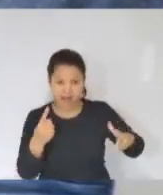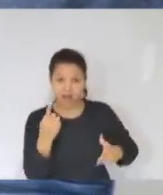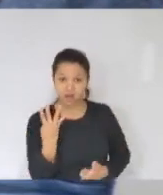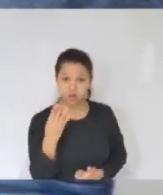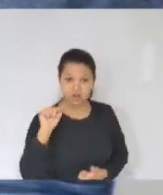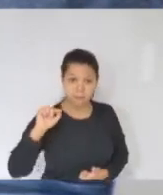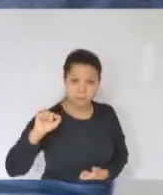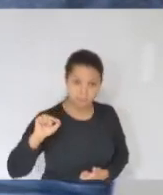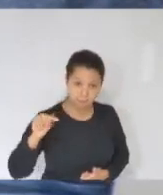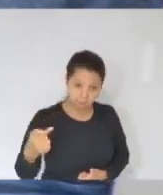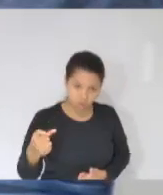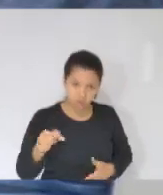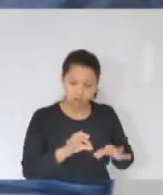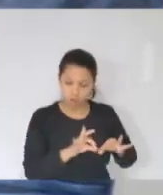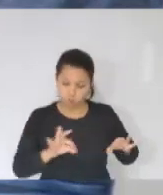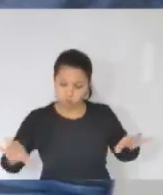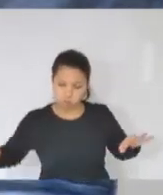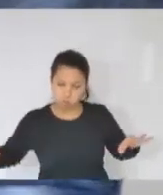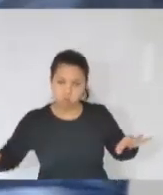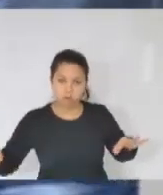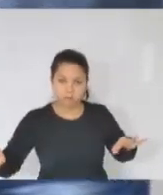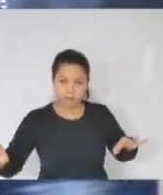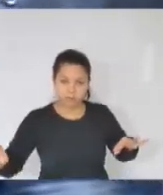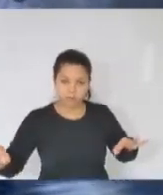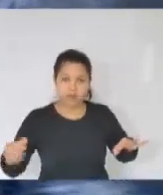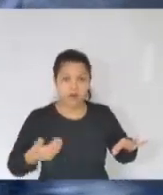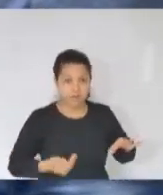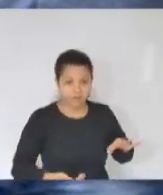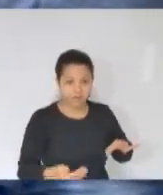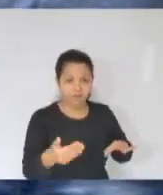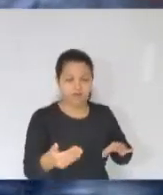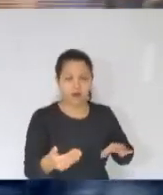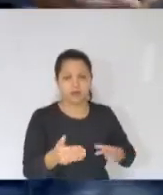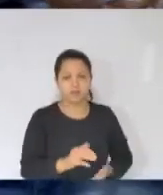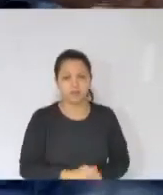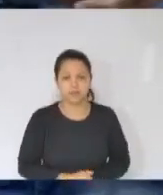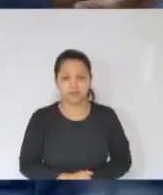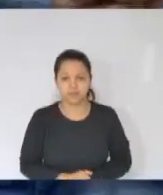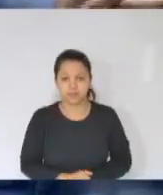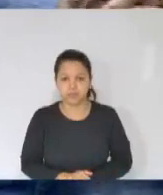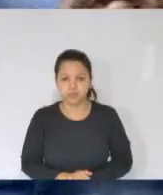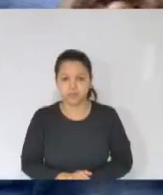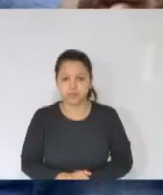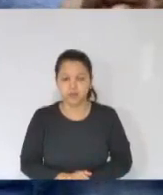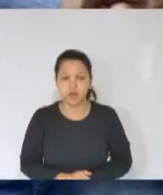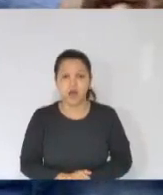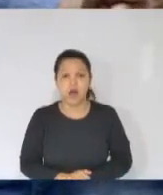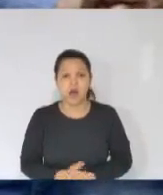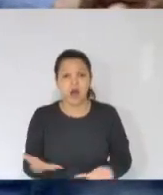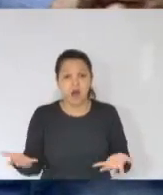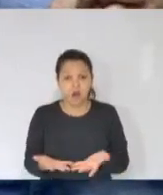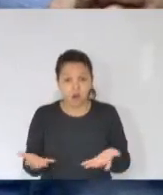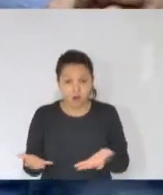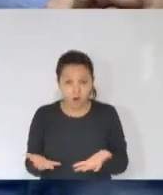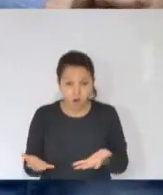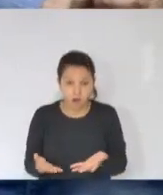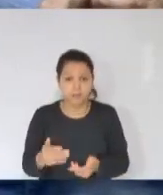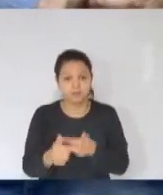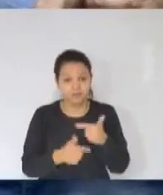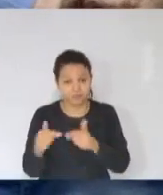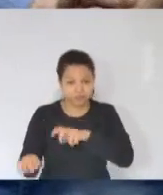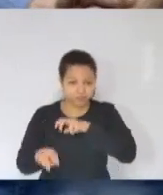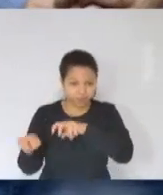atual, para 37. Aonde qual assim tirou o sossego dos agricultores